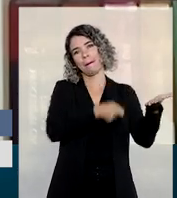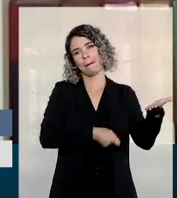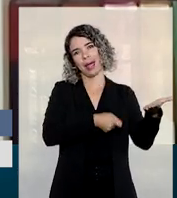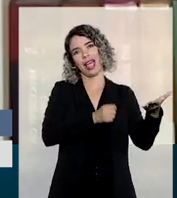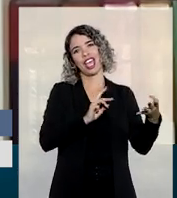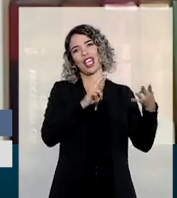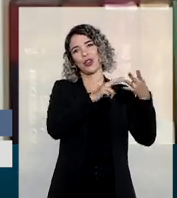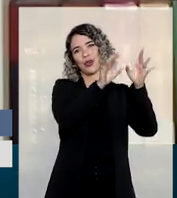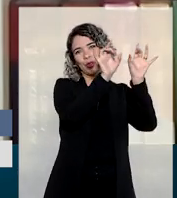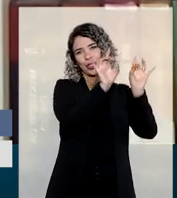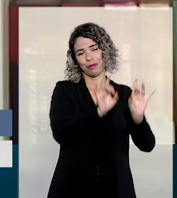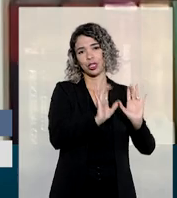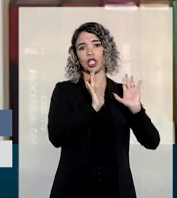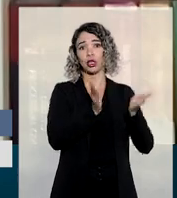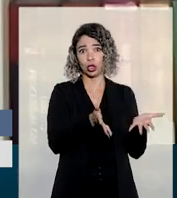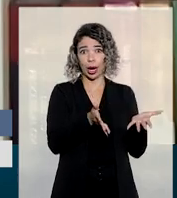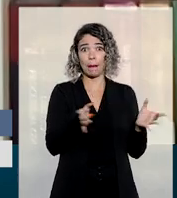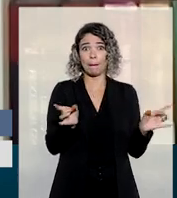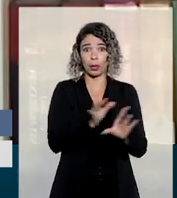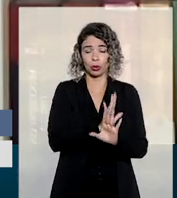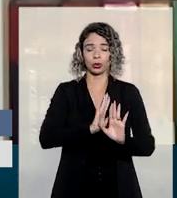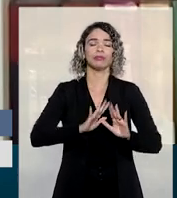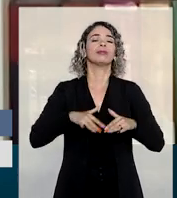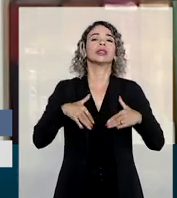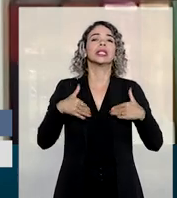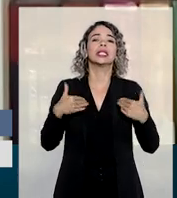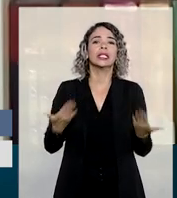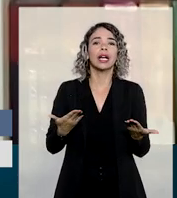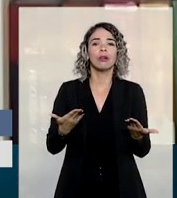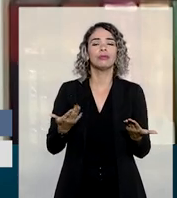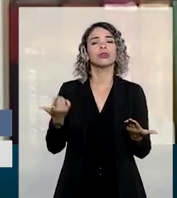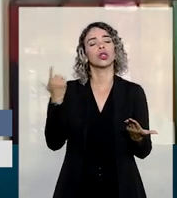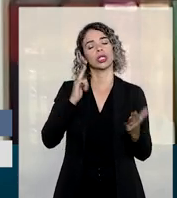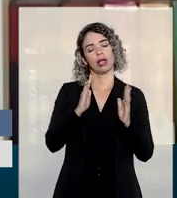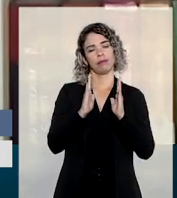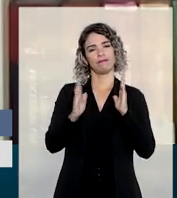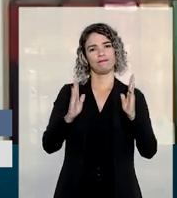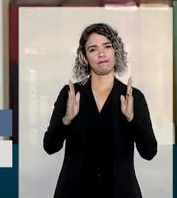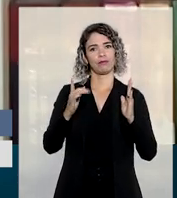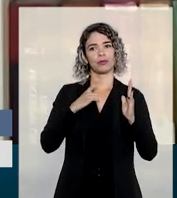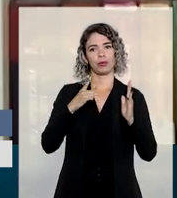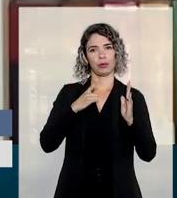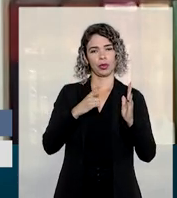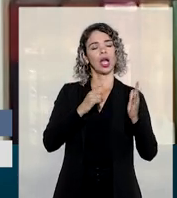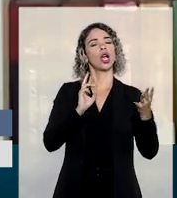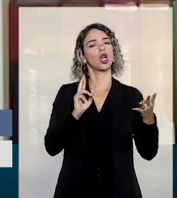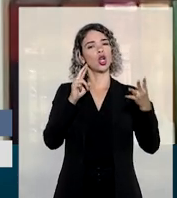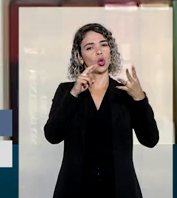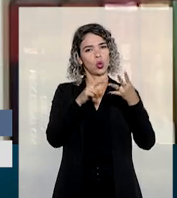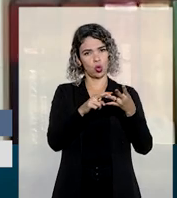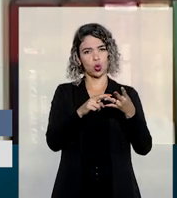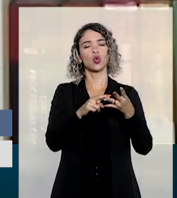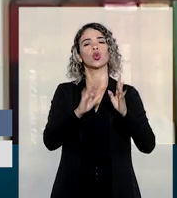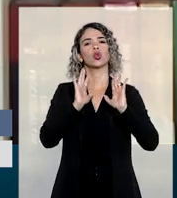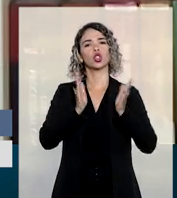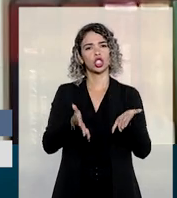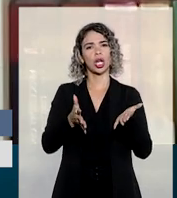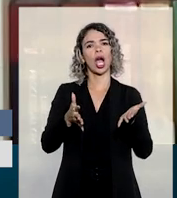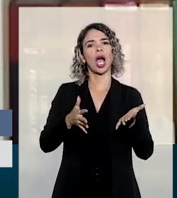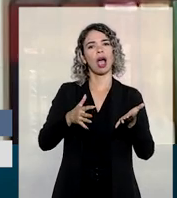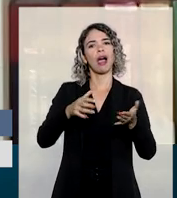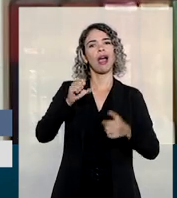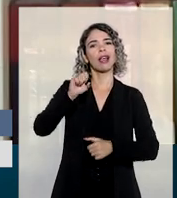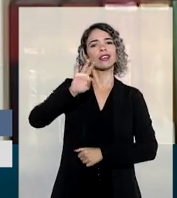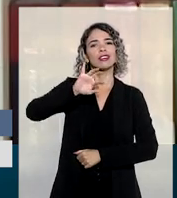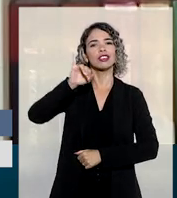especial já havia sido interposto pela parte contrária. E aí, passa o tempo, o recurso chega ao Superior